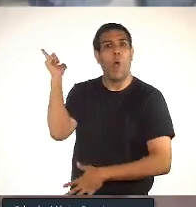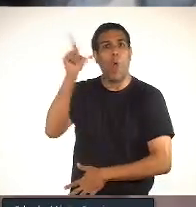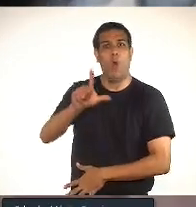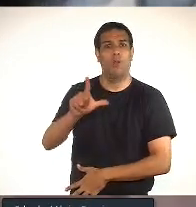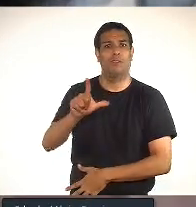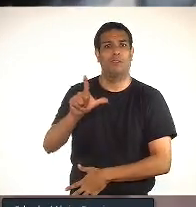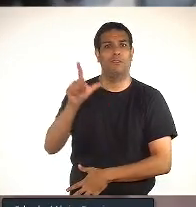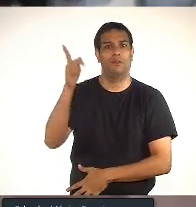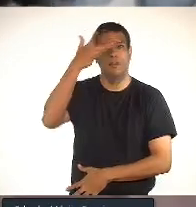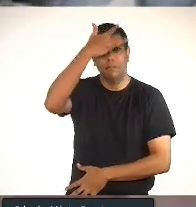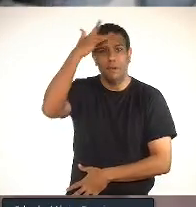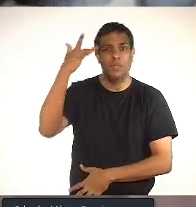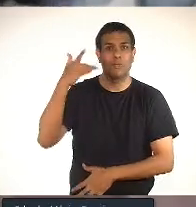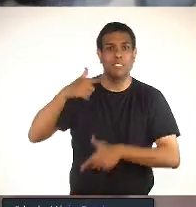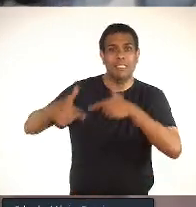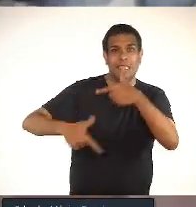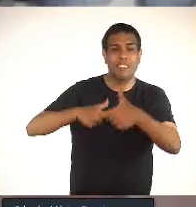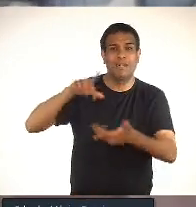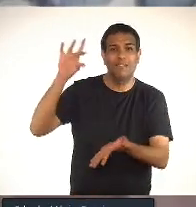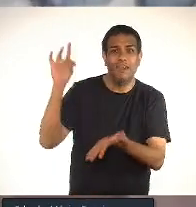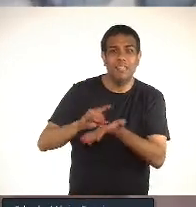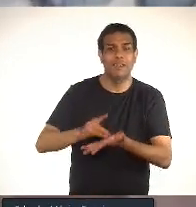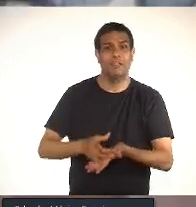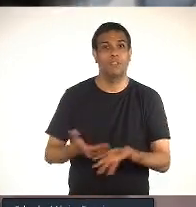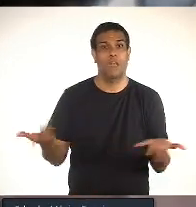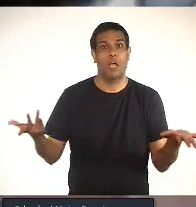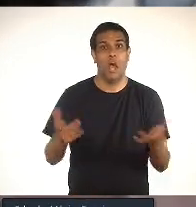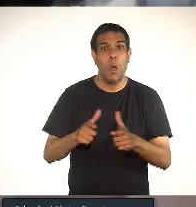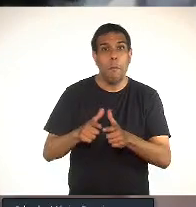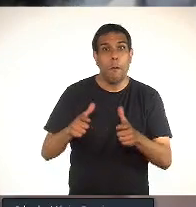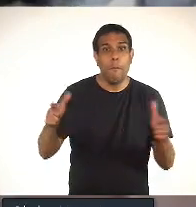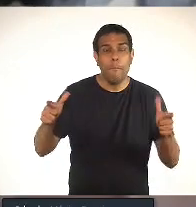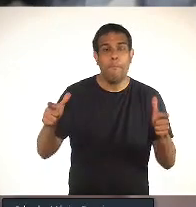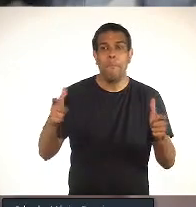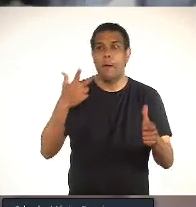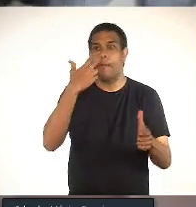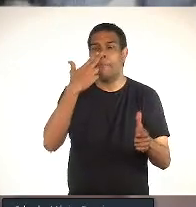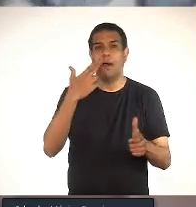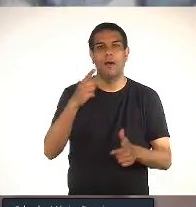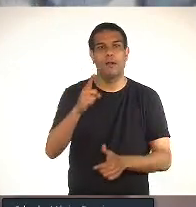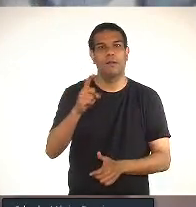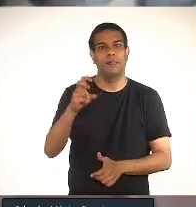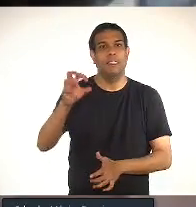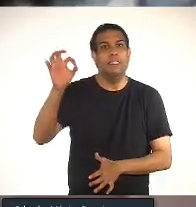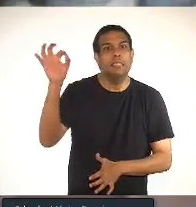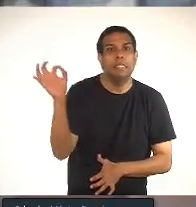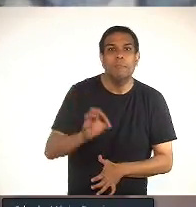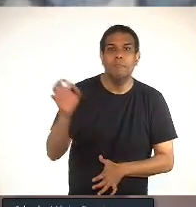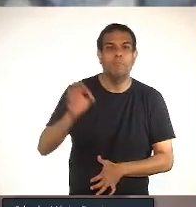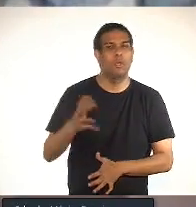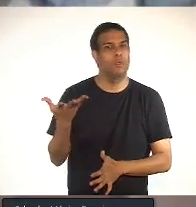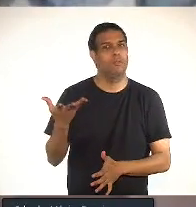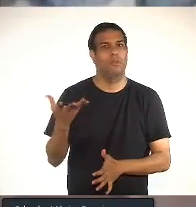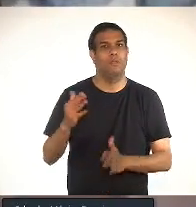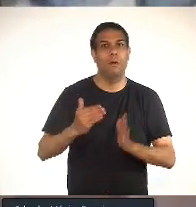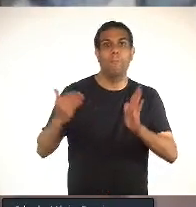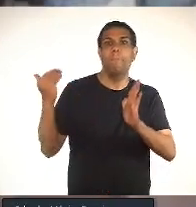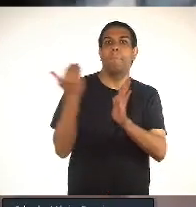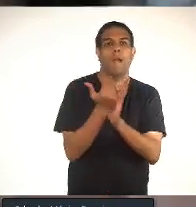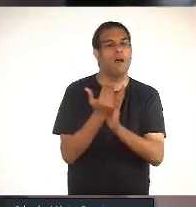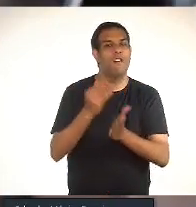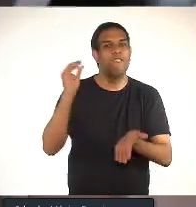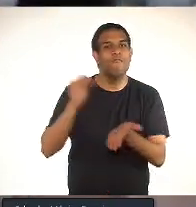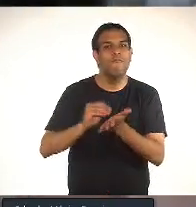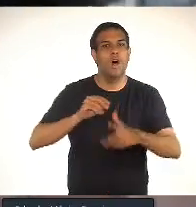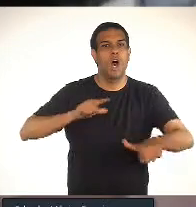os pretos e pardos, a taxa de desemprego subiu de 15,2% para 17,8%. Entre